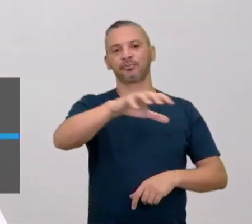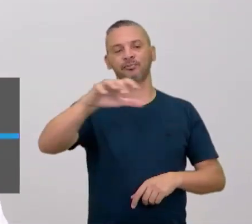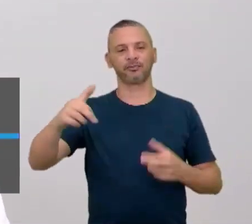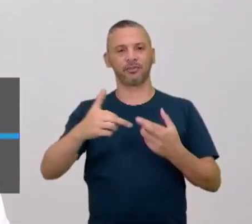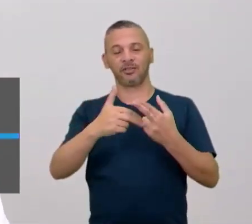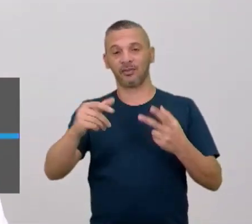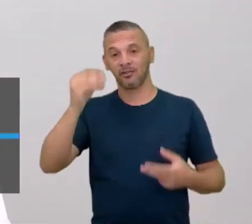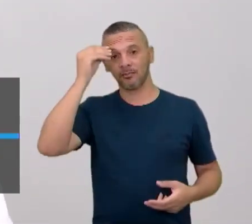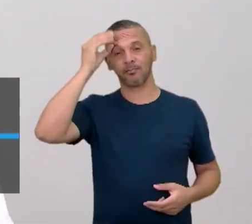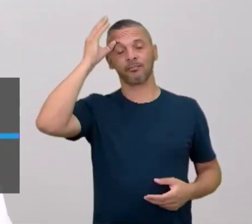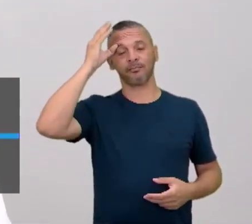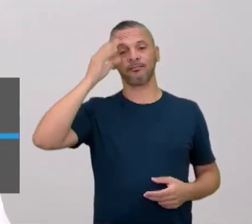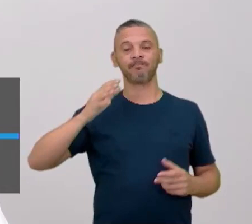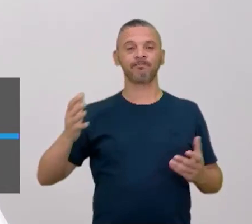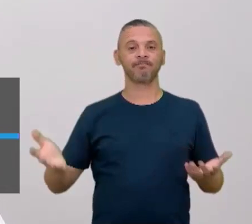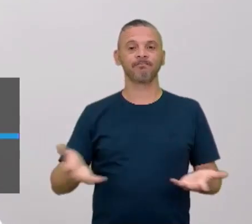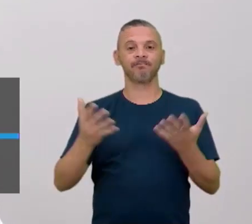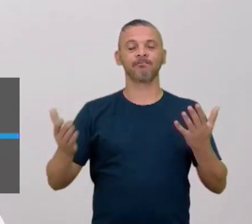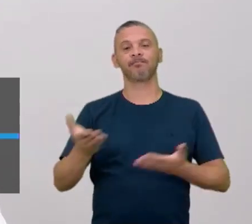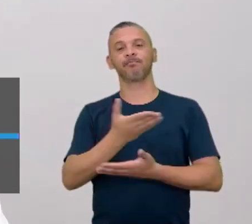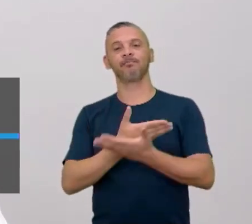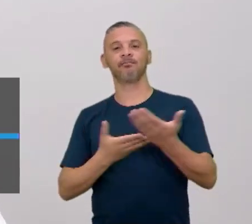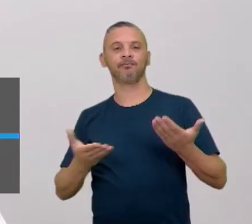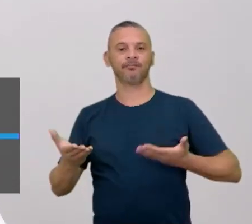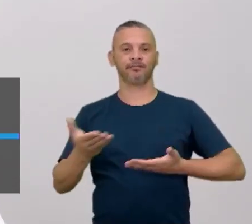conhecimento, promovendo a